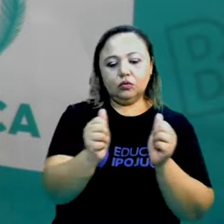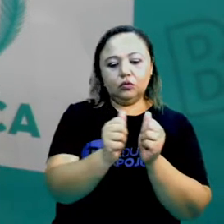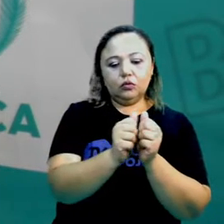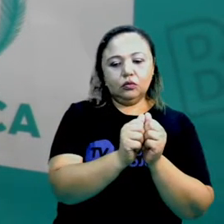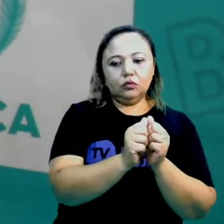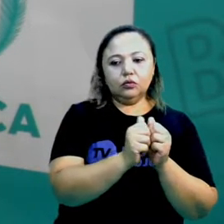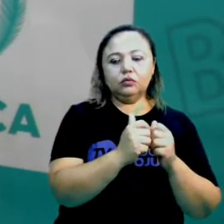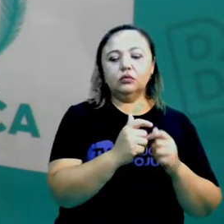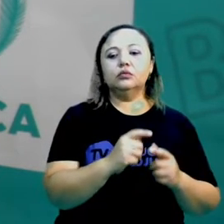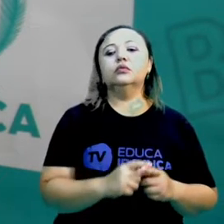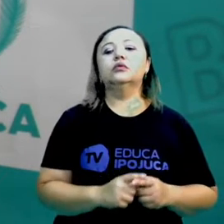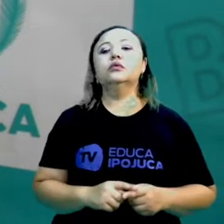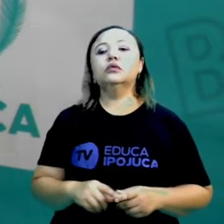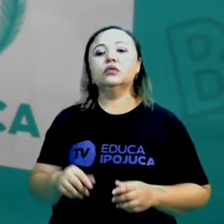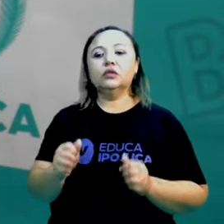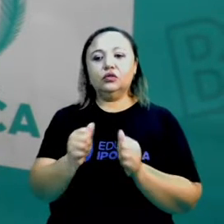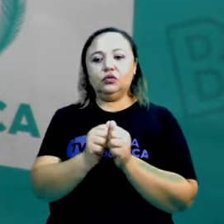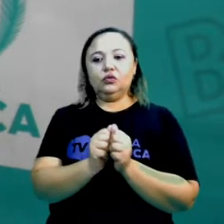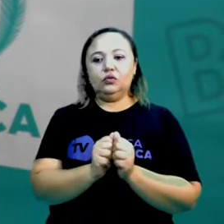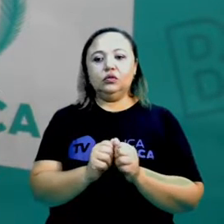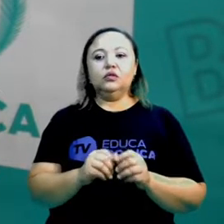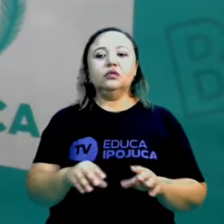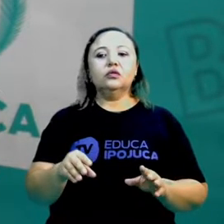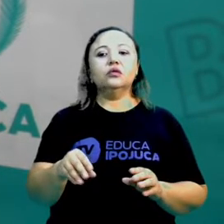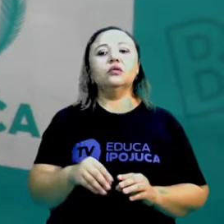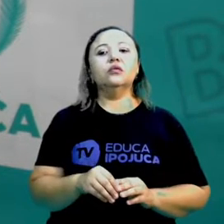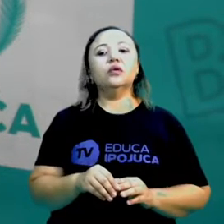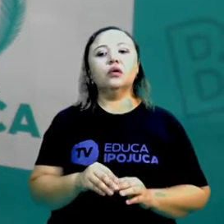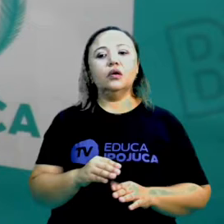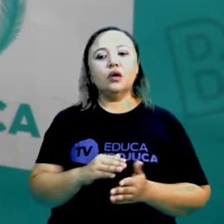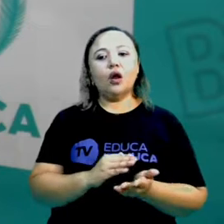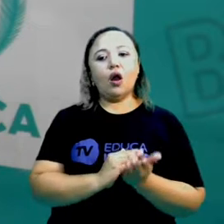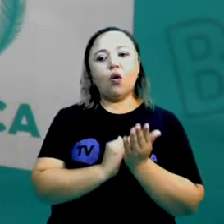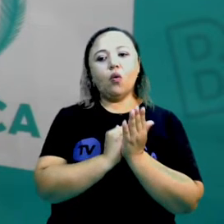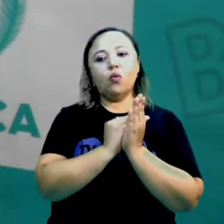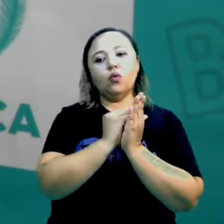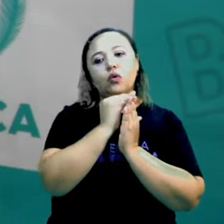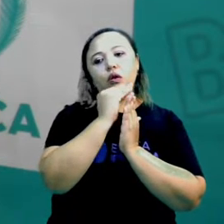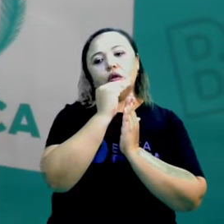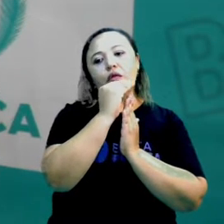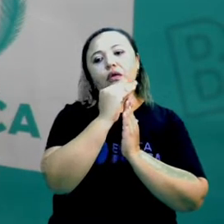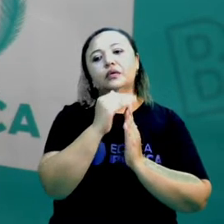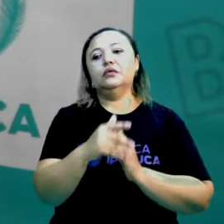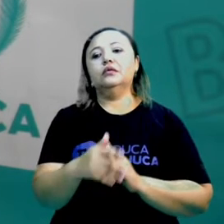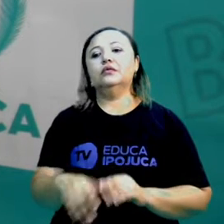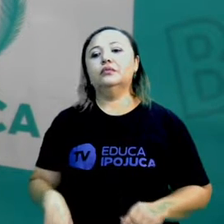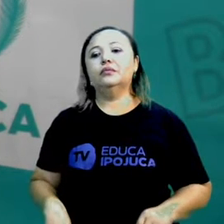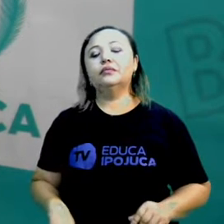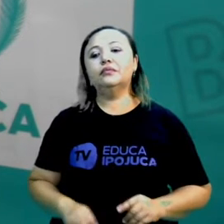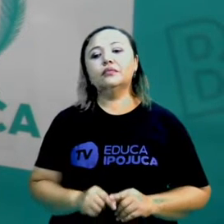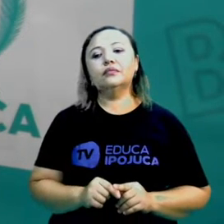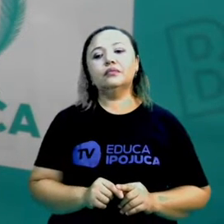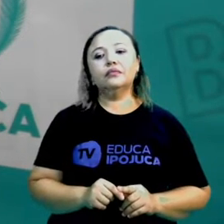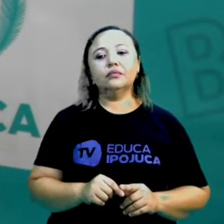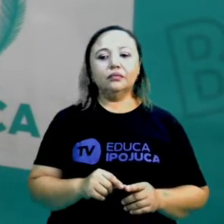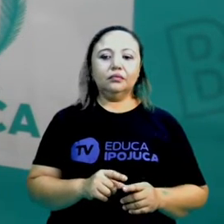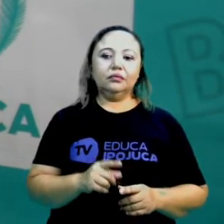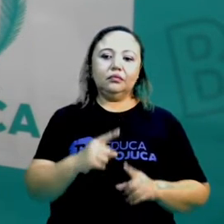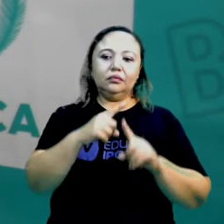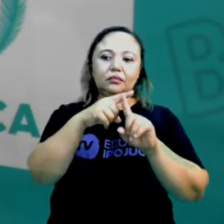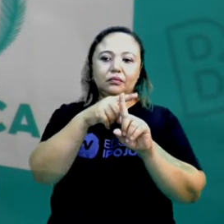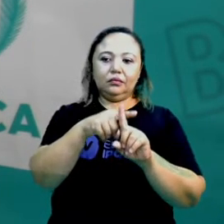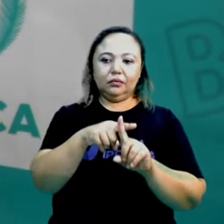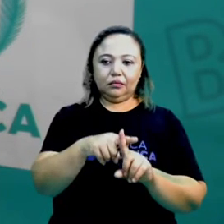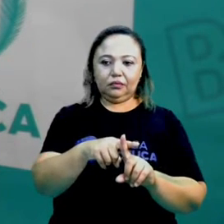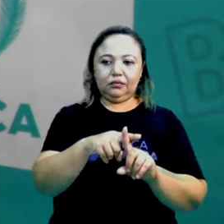junta. Então, a ideia é juntar, somar, aumentar, acrescentar, nos remete